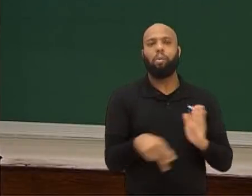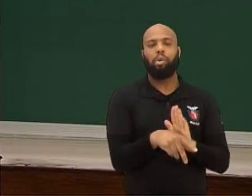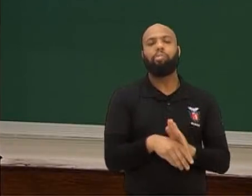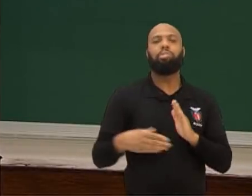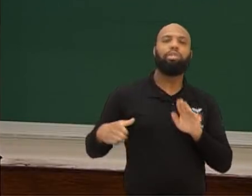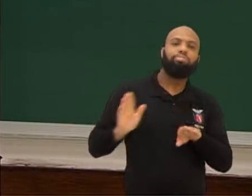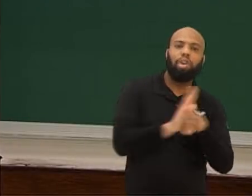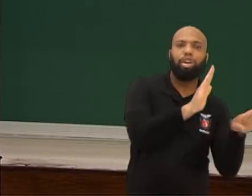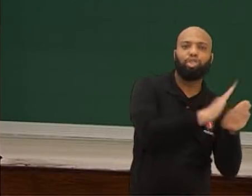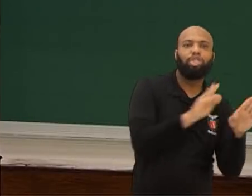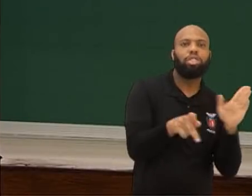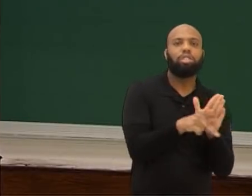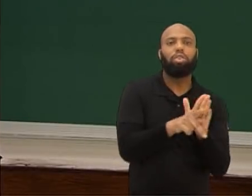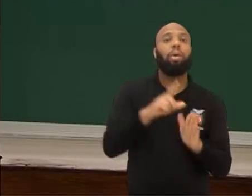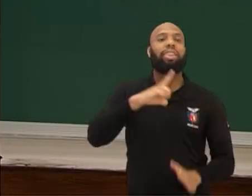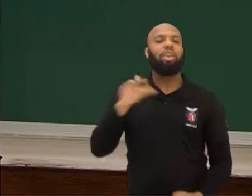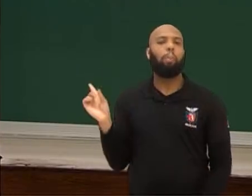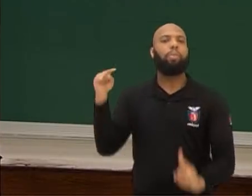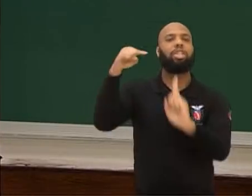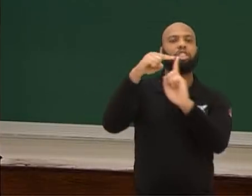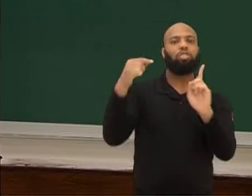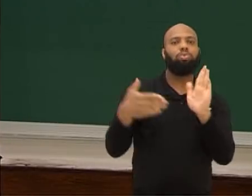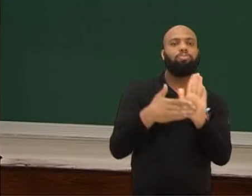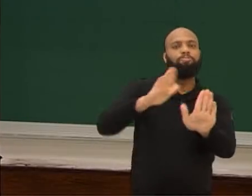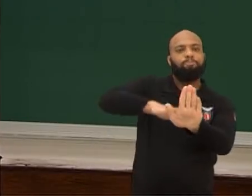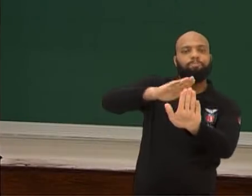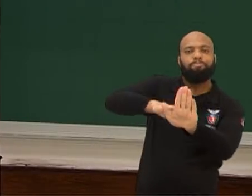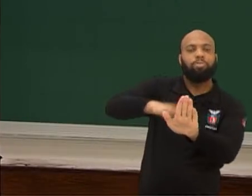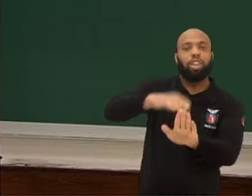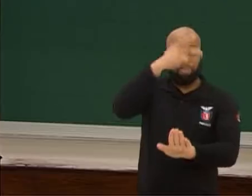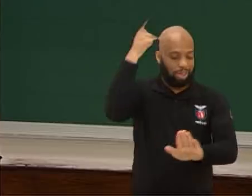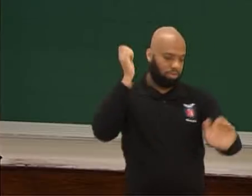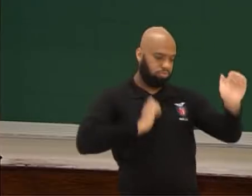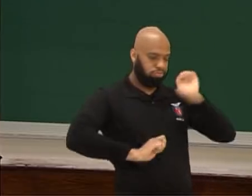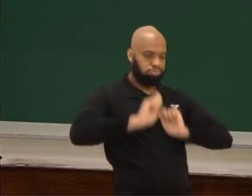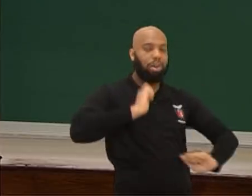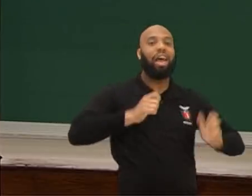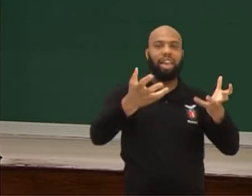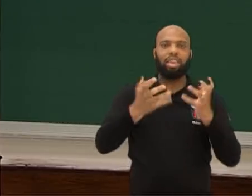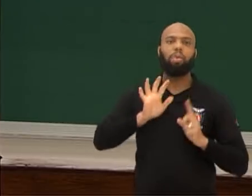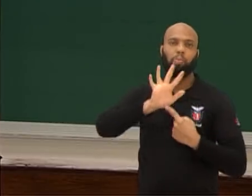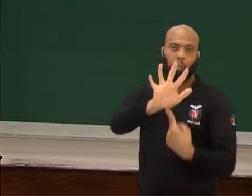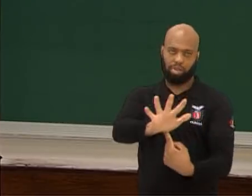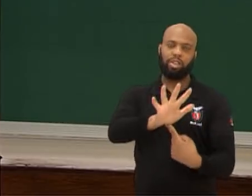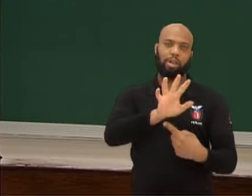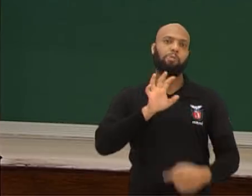está somando para a intenção que os artistas querem comunicar com aquela obra.